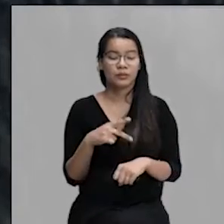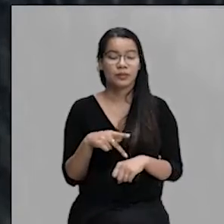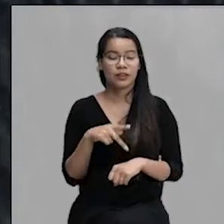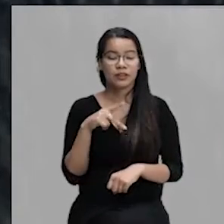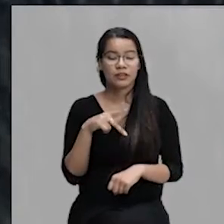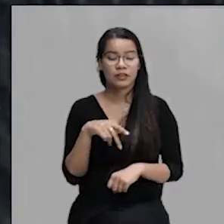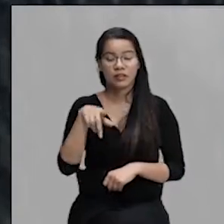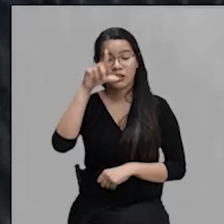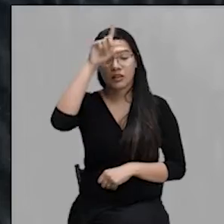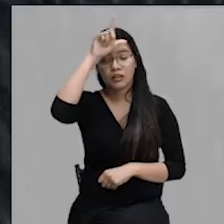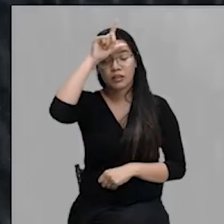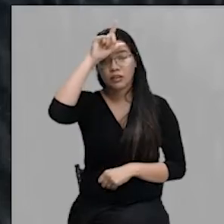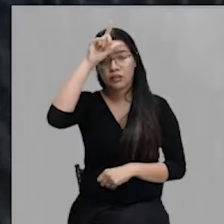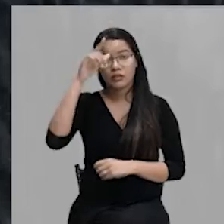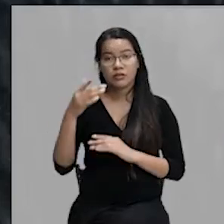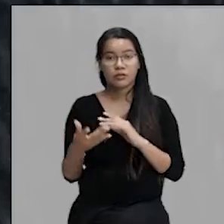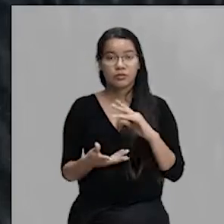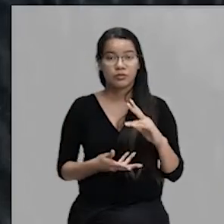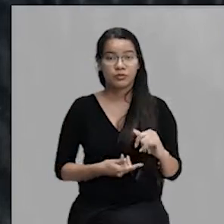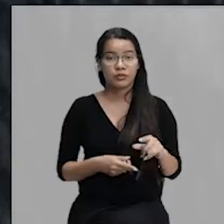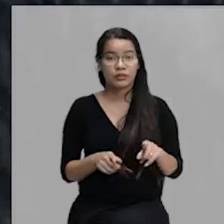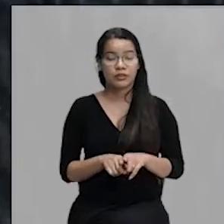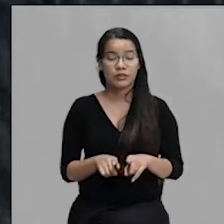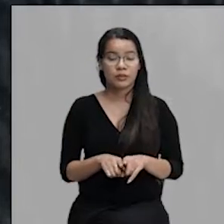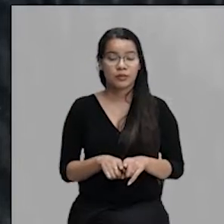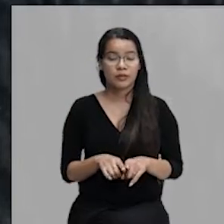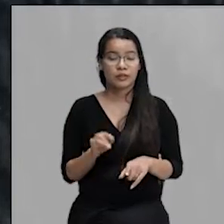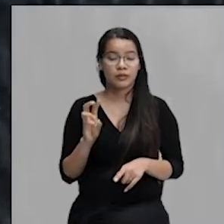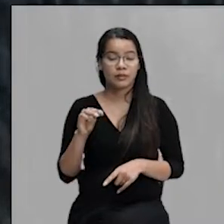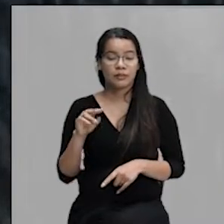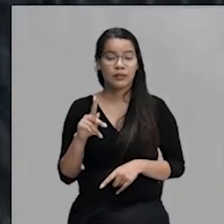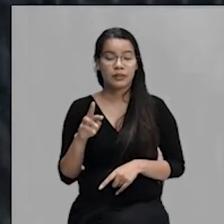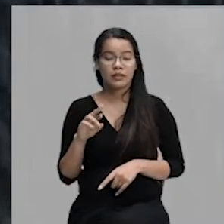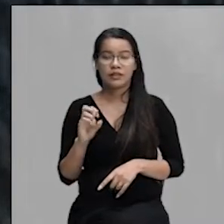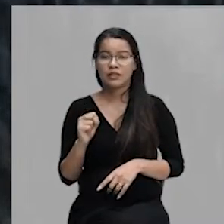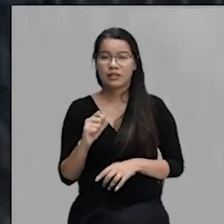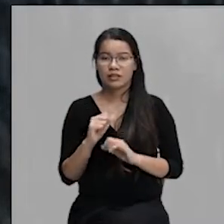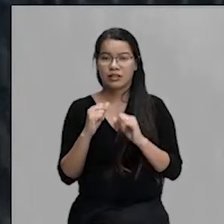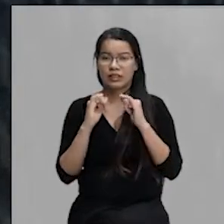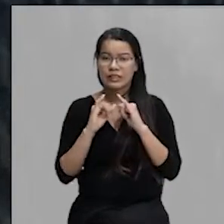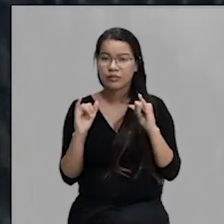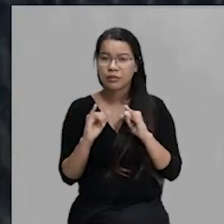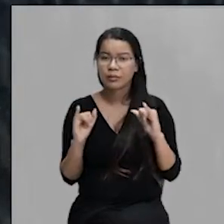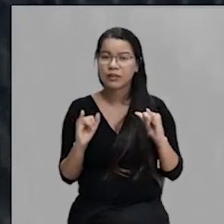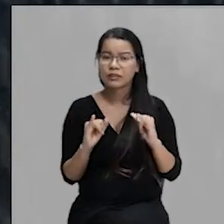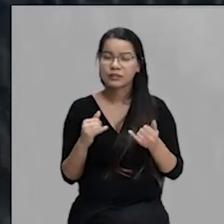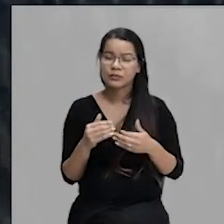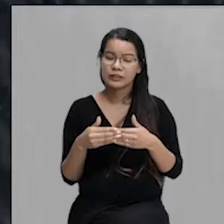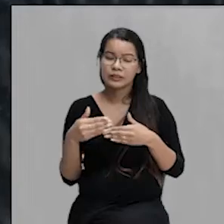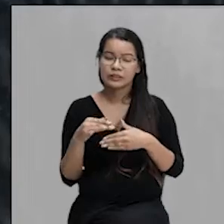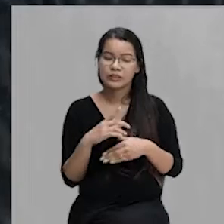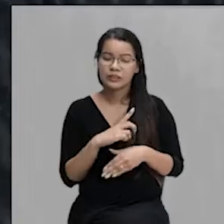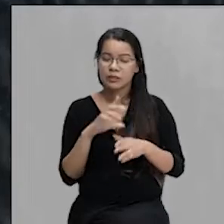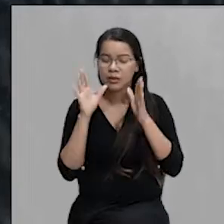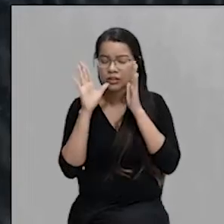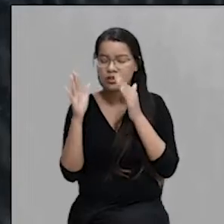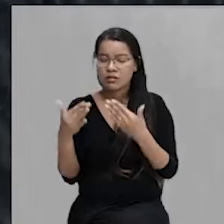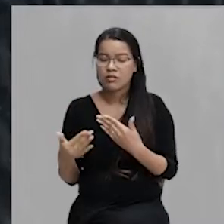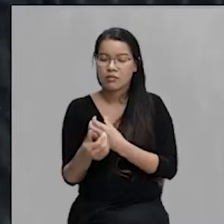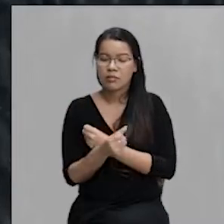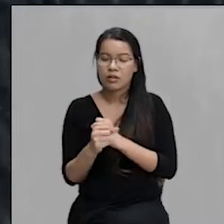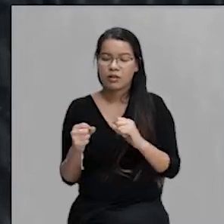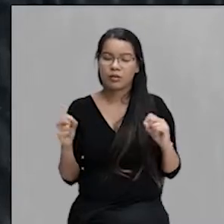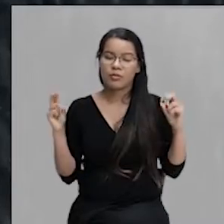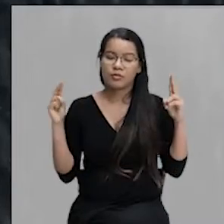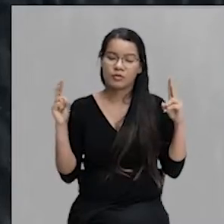líderes mundiais, né, e tudo mais, e a imprensa também, de modo geral, passaram a oferecer uma atenção maior para